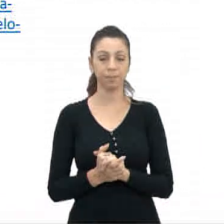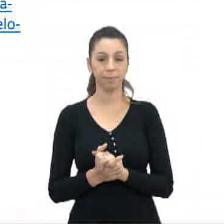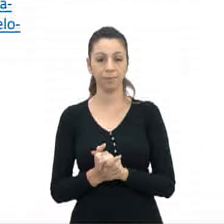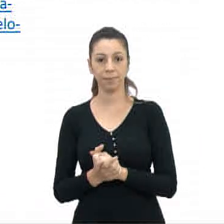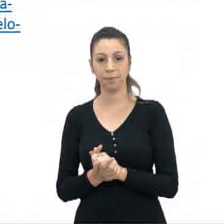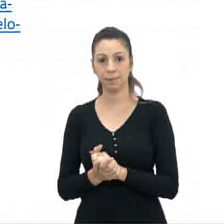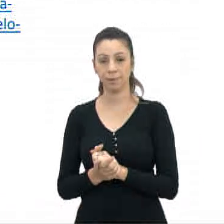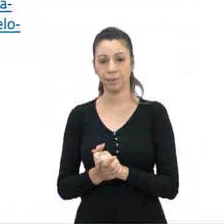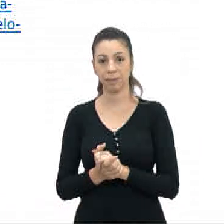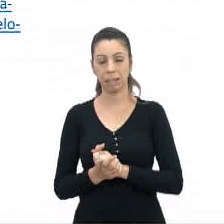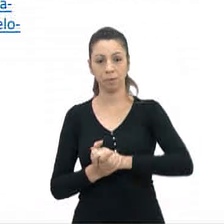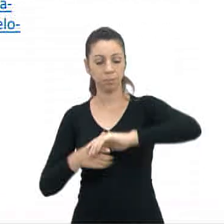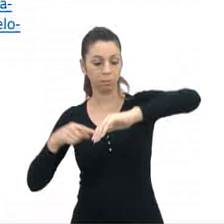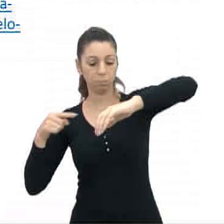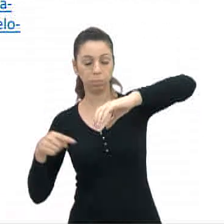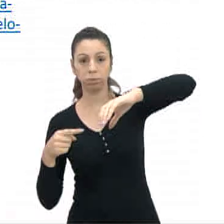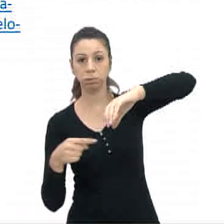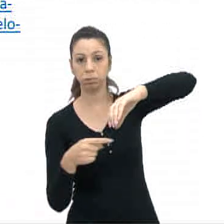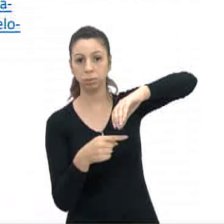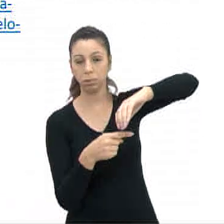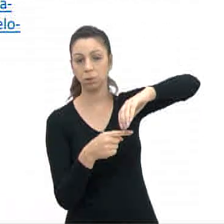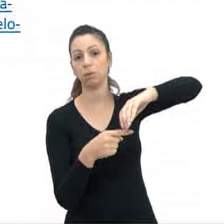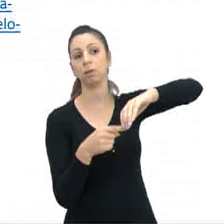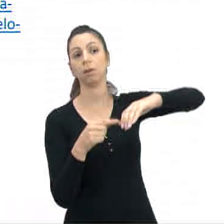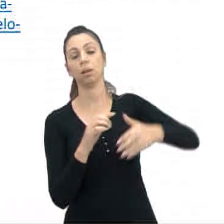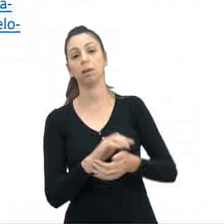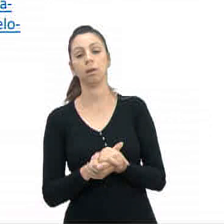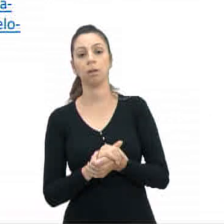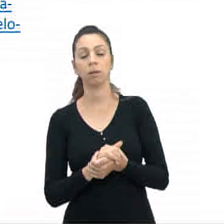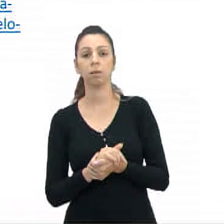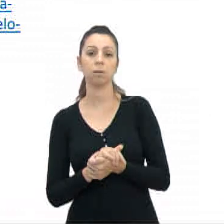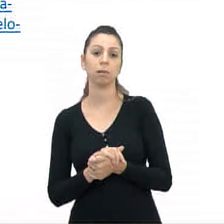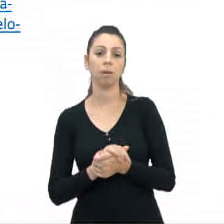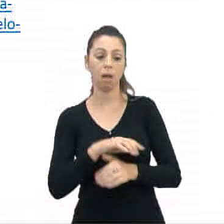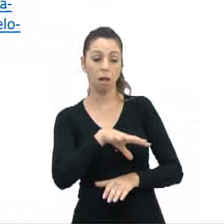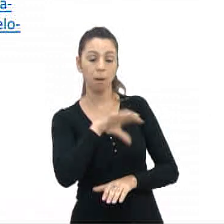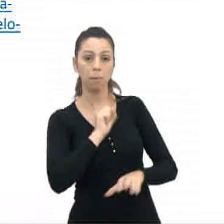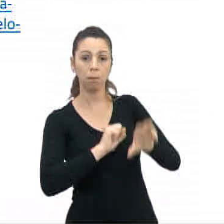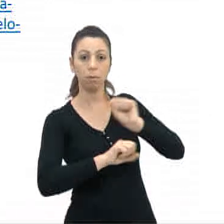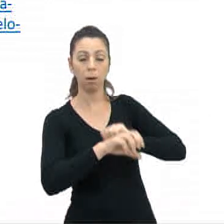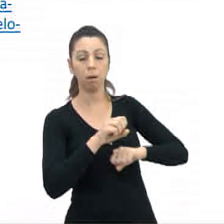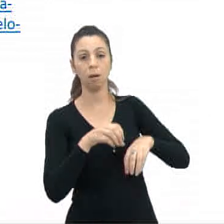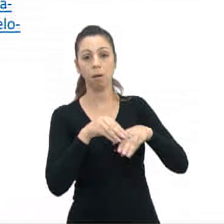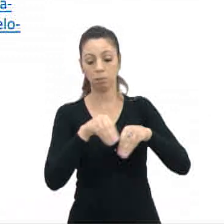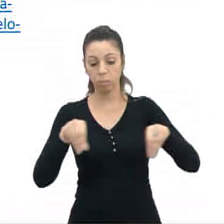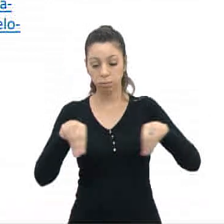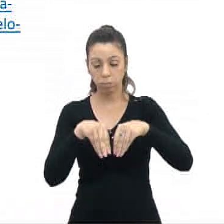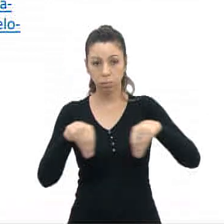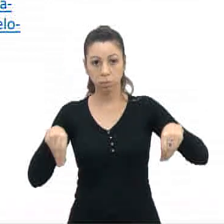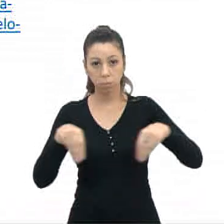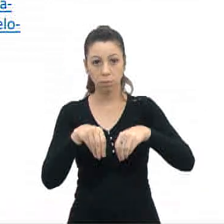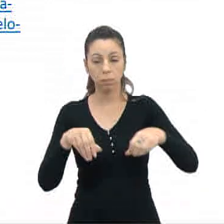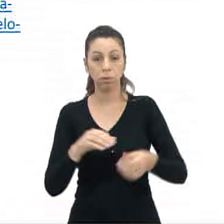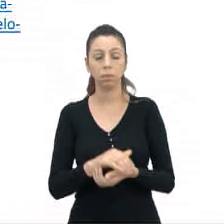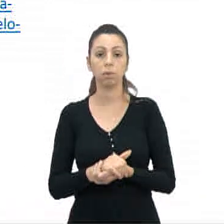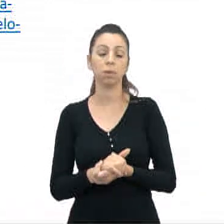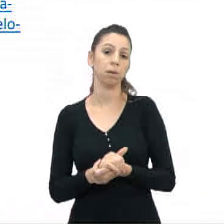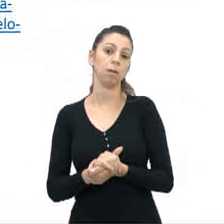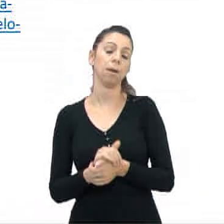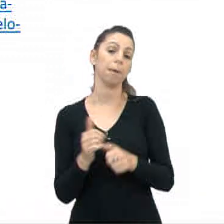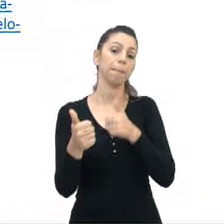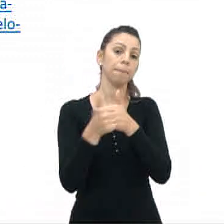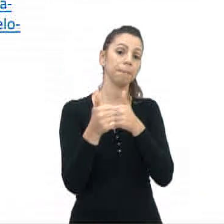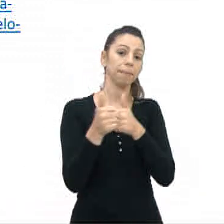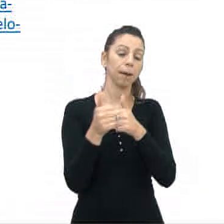túnel utilizado, nesse caso, para mineração, mas que é na parte da crosta terrestre, que já